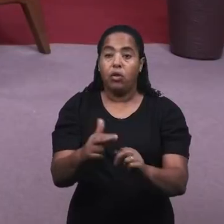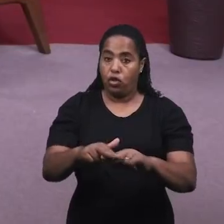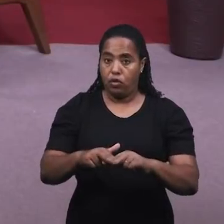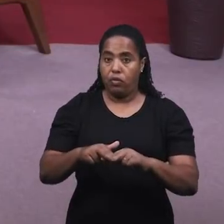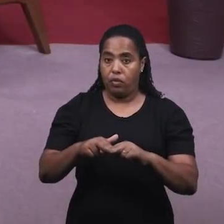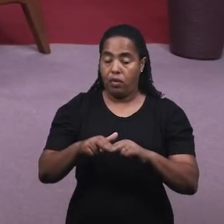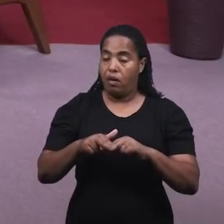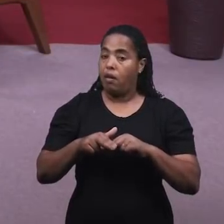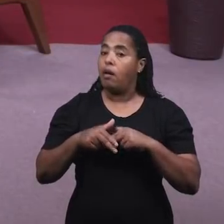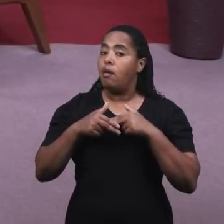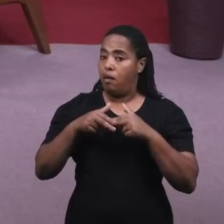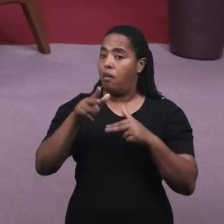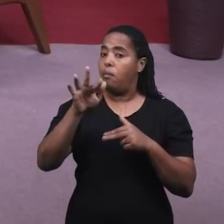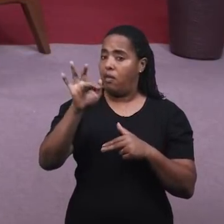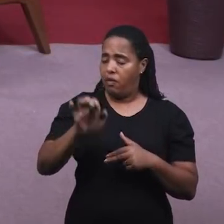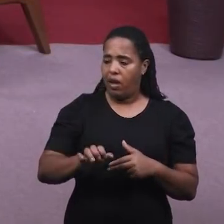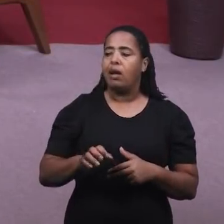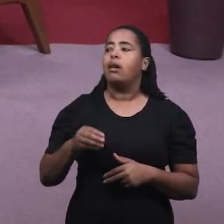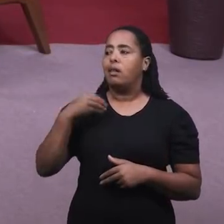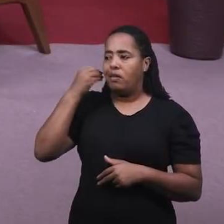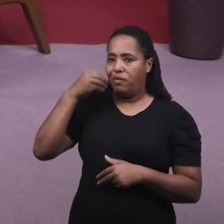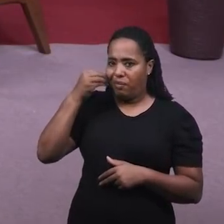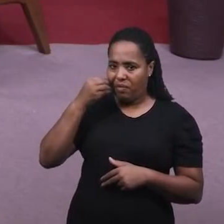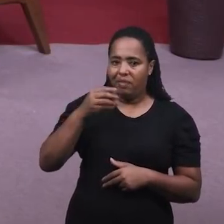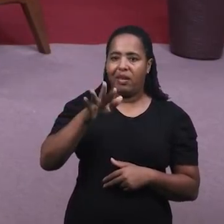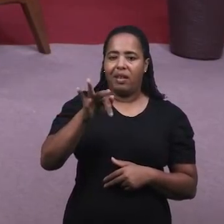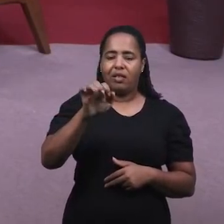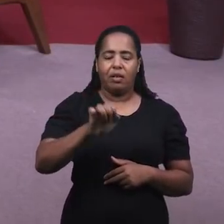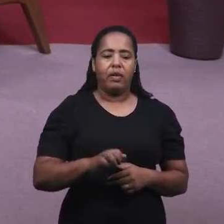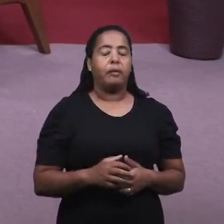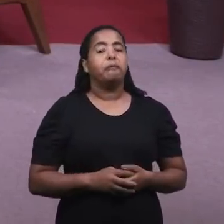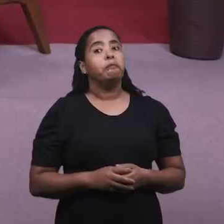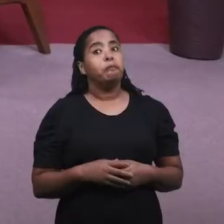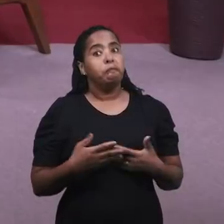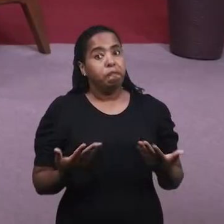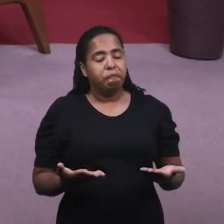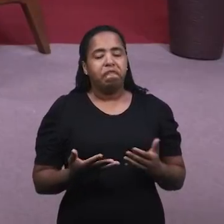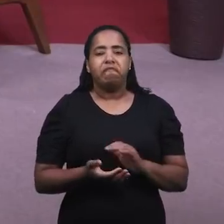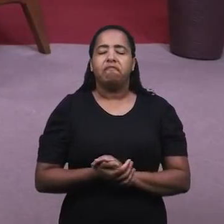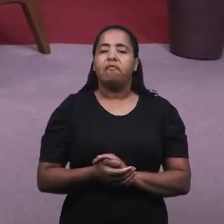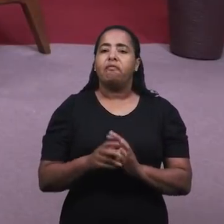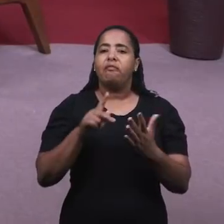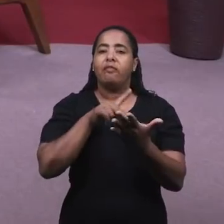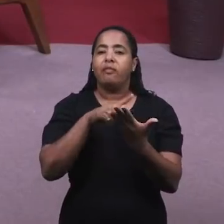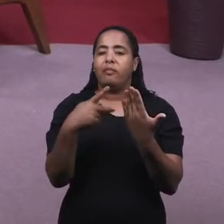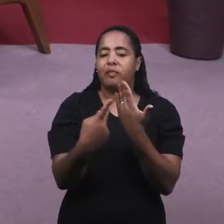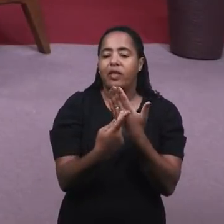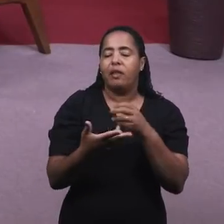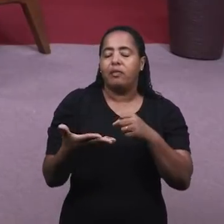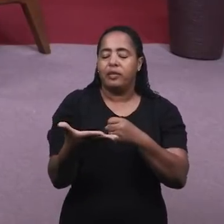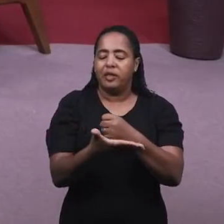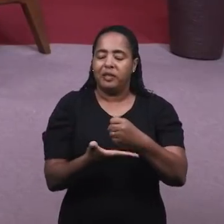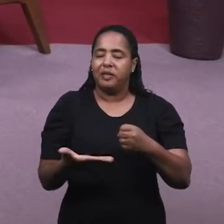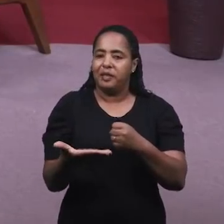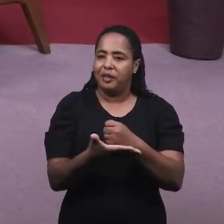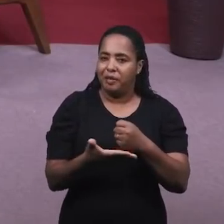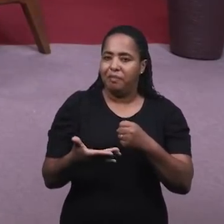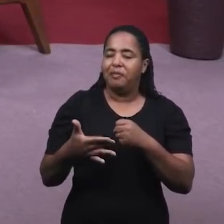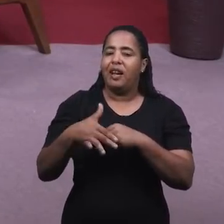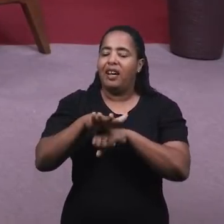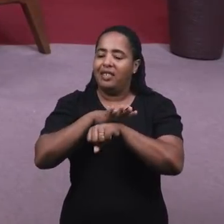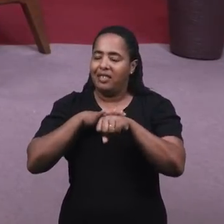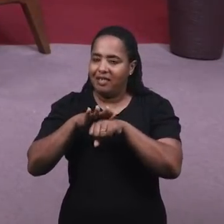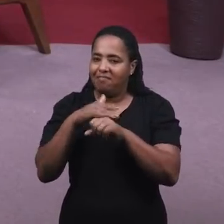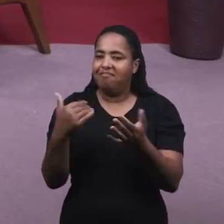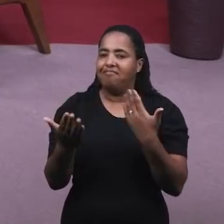Amém. Pela fé, é uma experiência de fé. Muito bem, nessa parábola, que é a base da nossa conversa